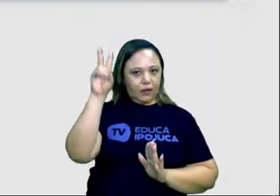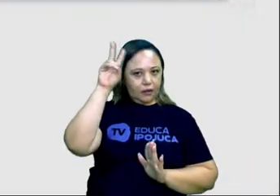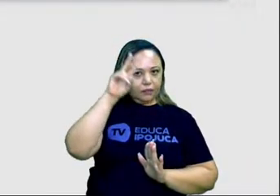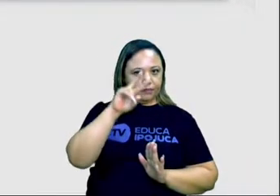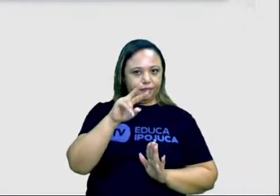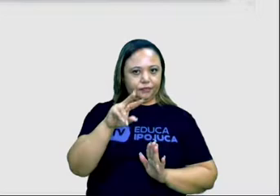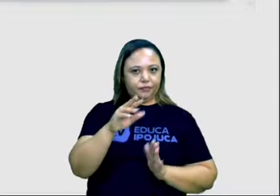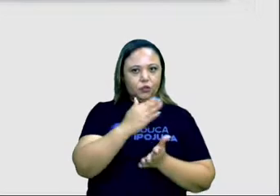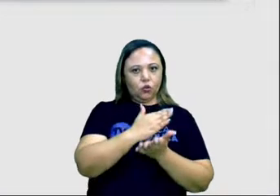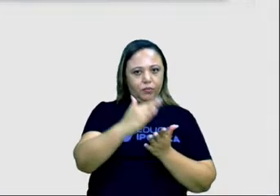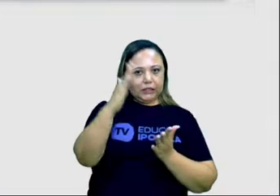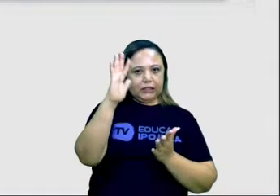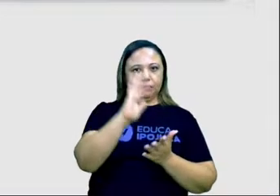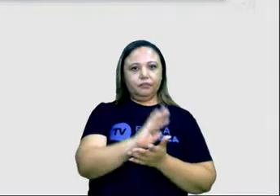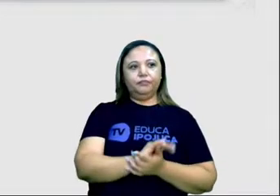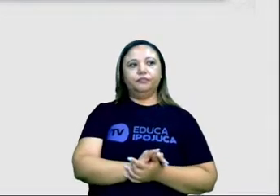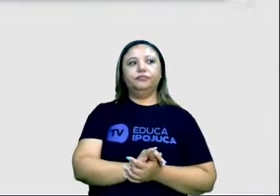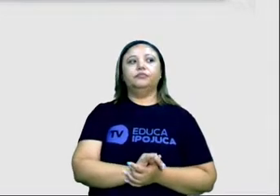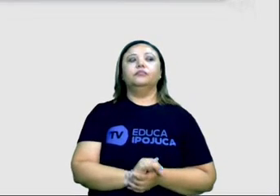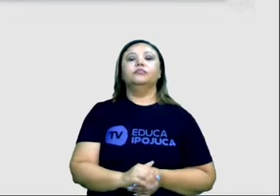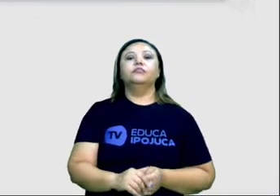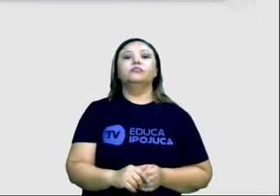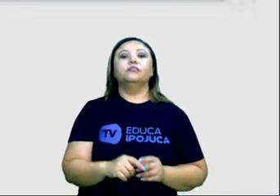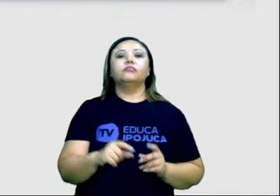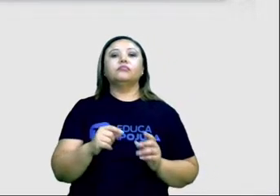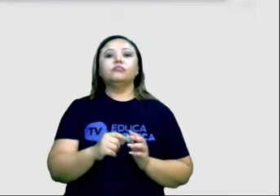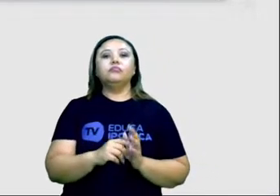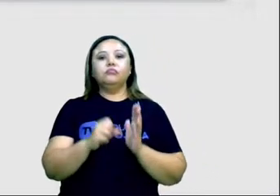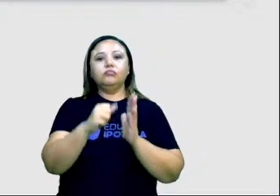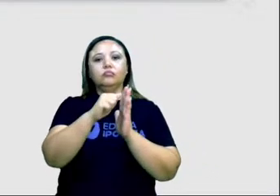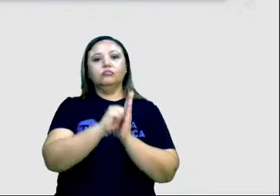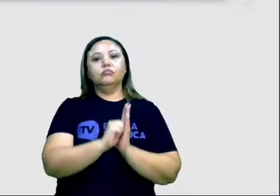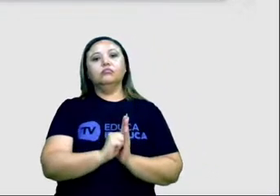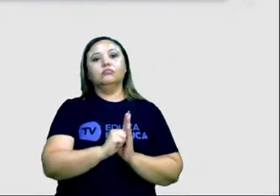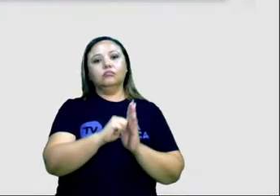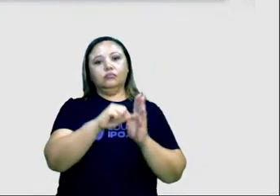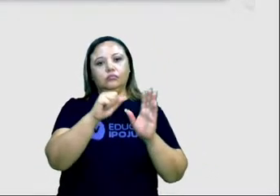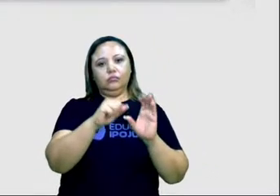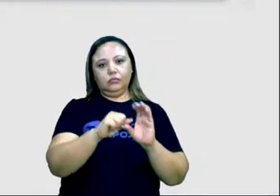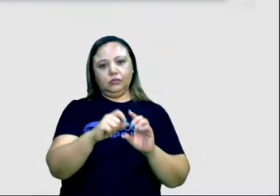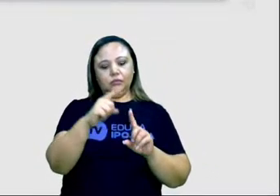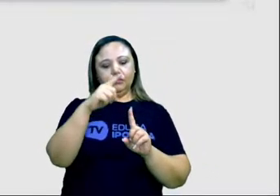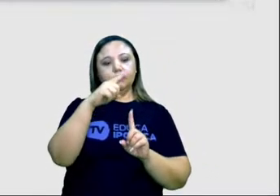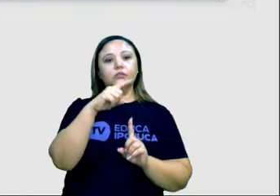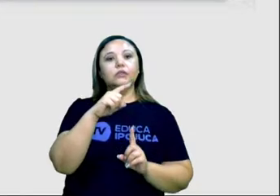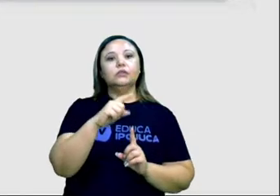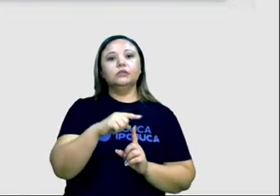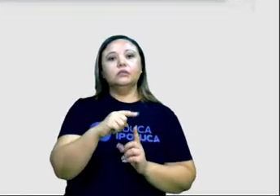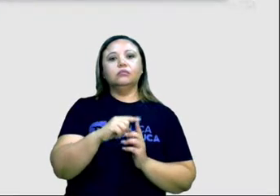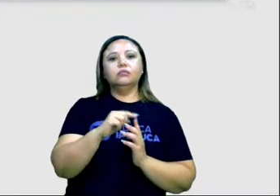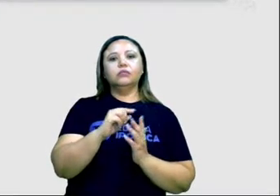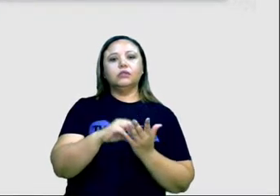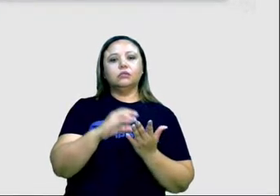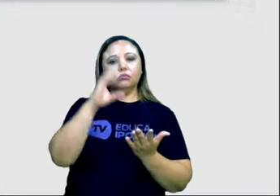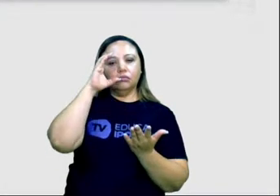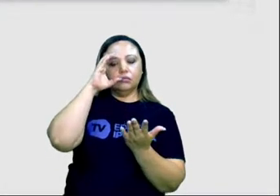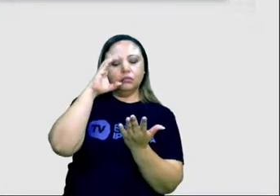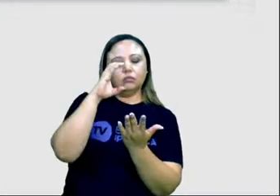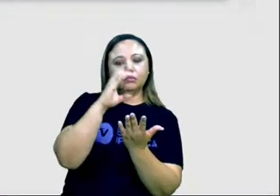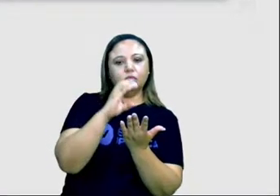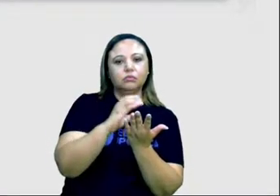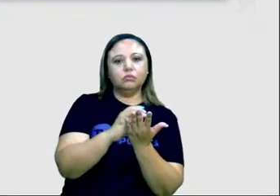Vamos dar início à nossa temática relembrando alguns conceitos. Tese é o que se diz sobre o assunto, é a ideia